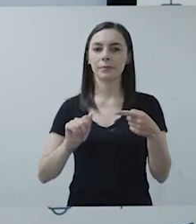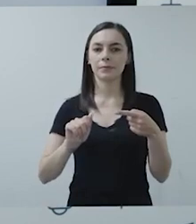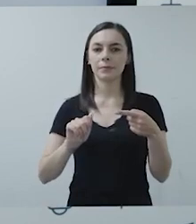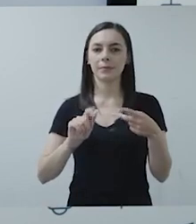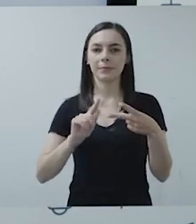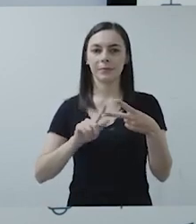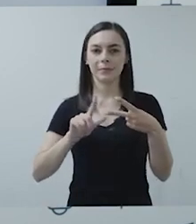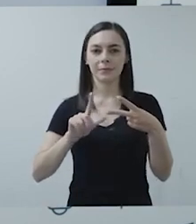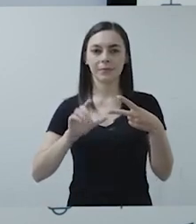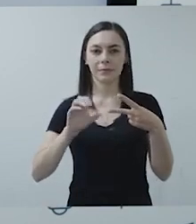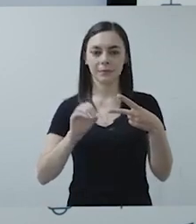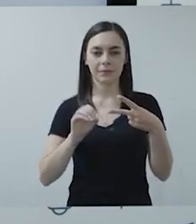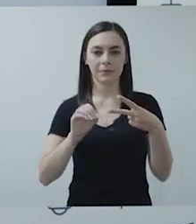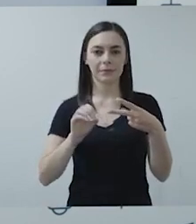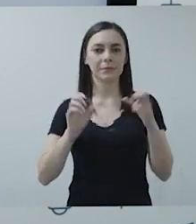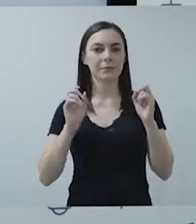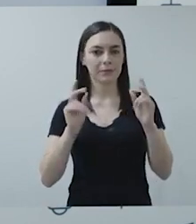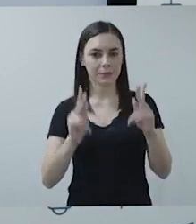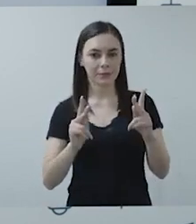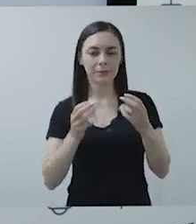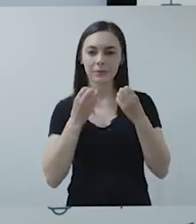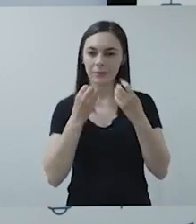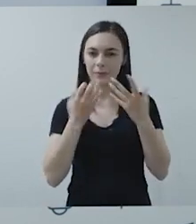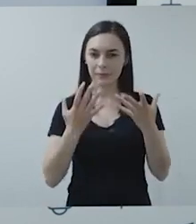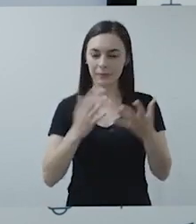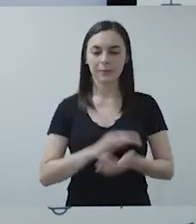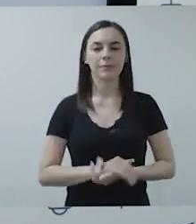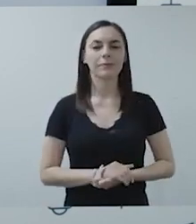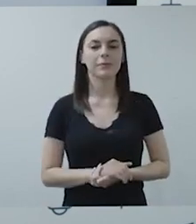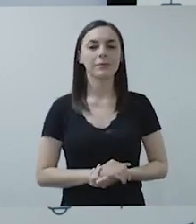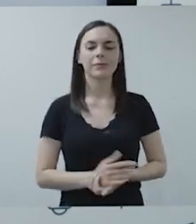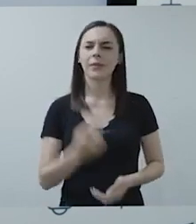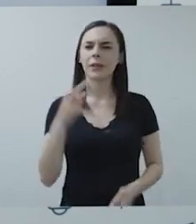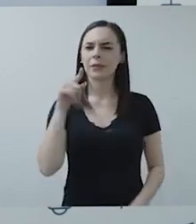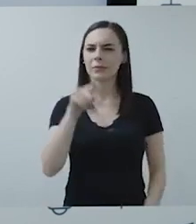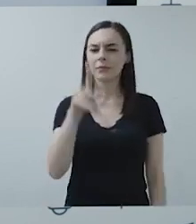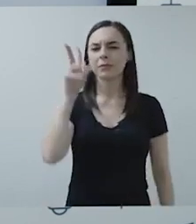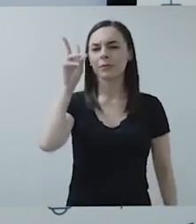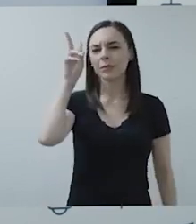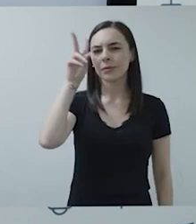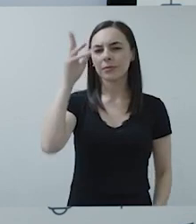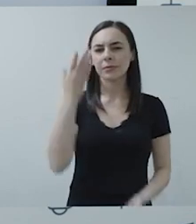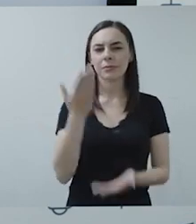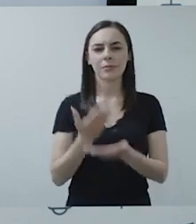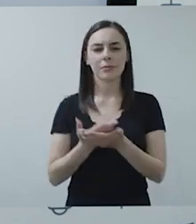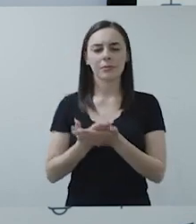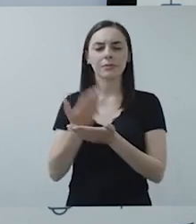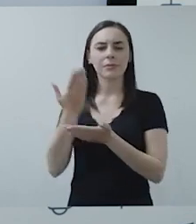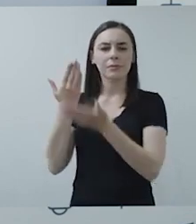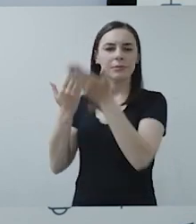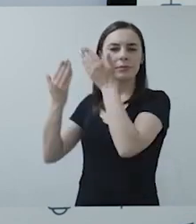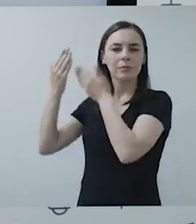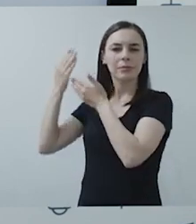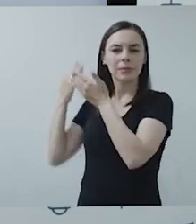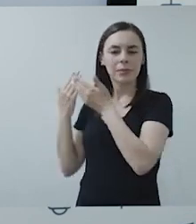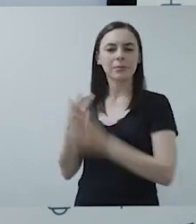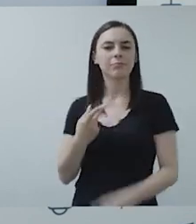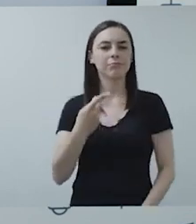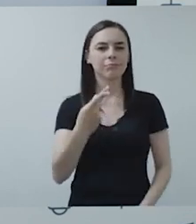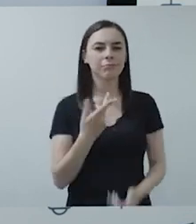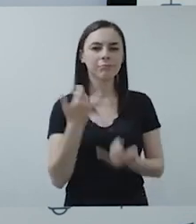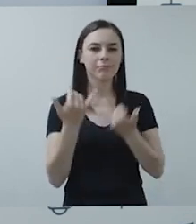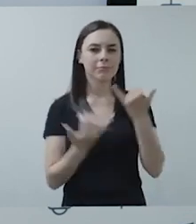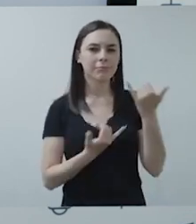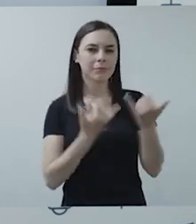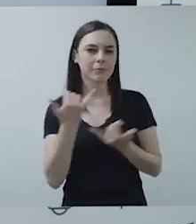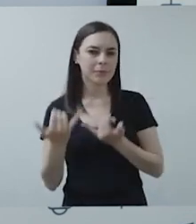Galo. Muito bem. Vocês lembram que nas aulas anteriores nós brincamos